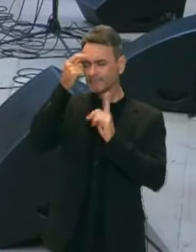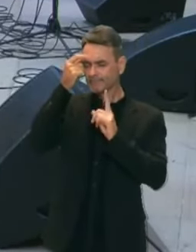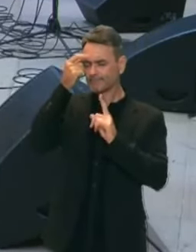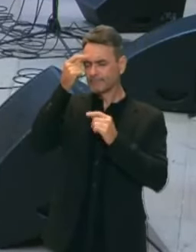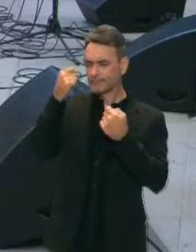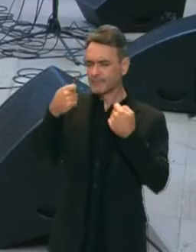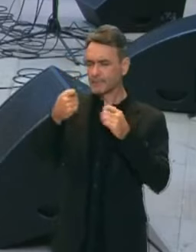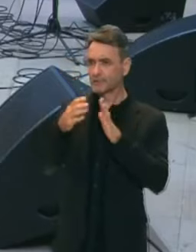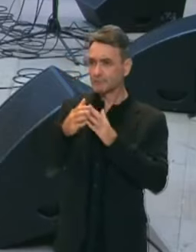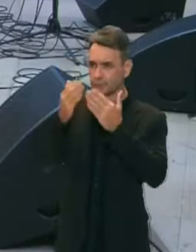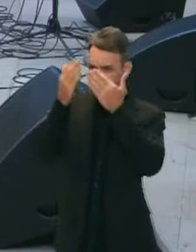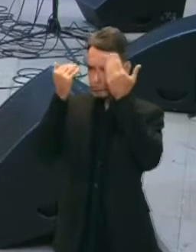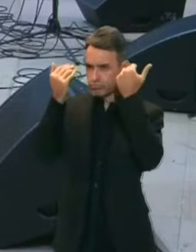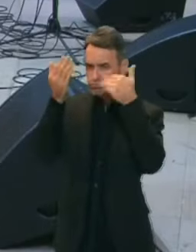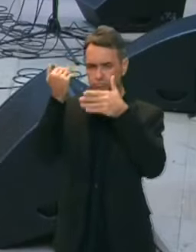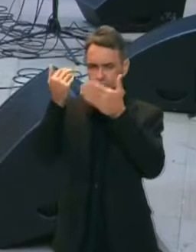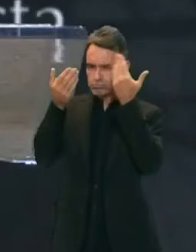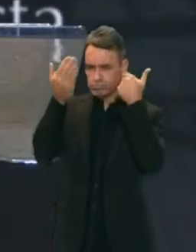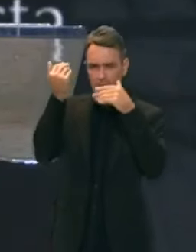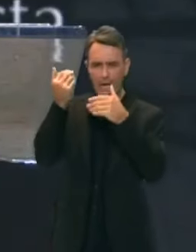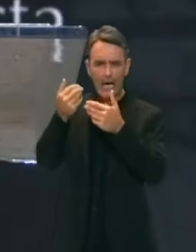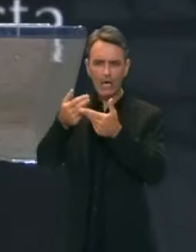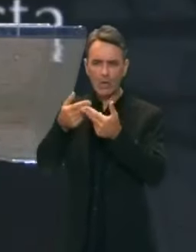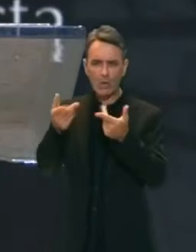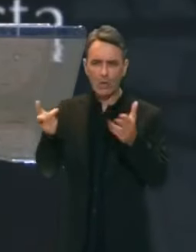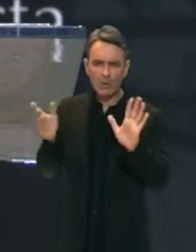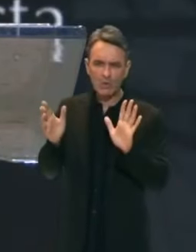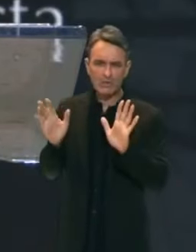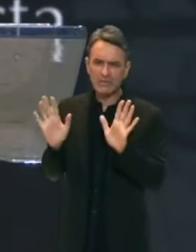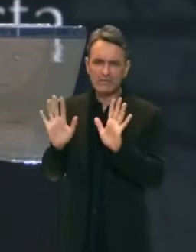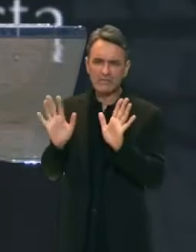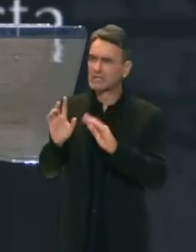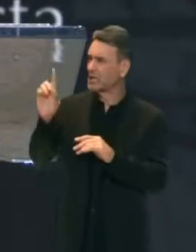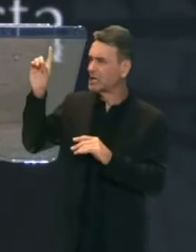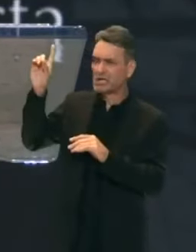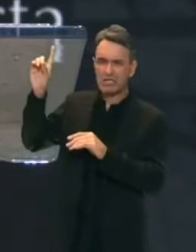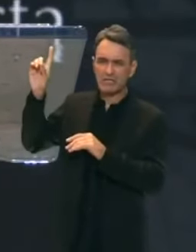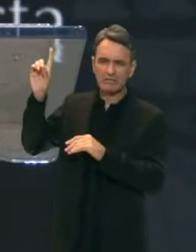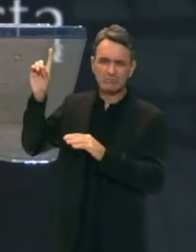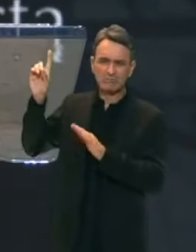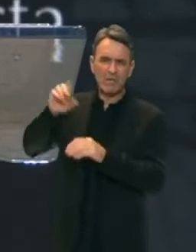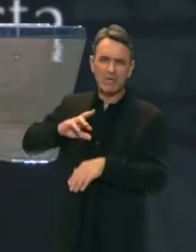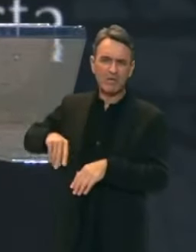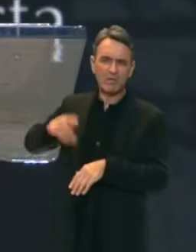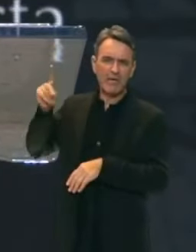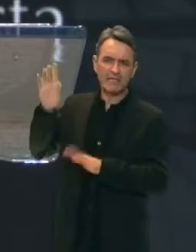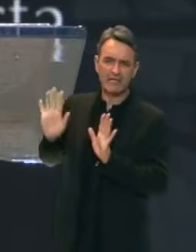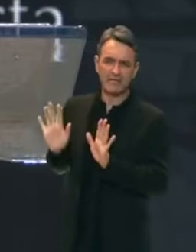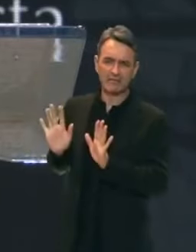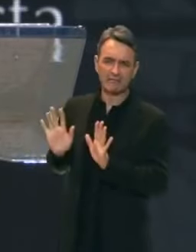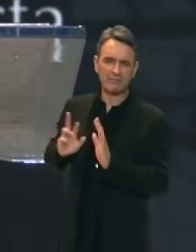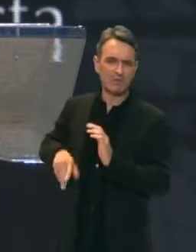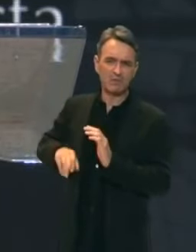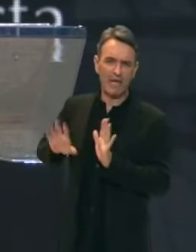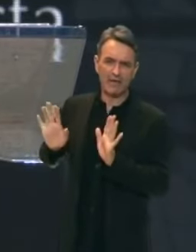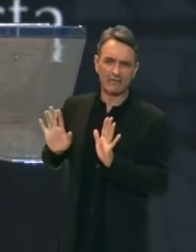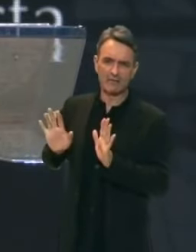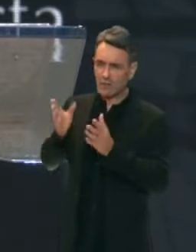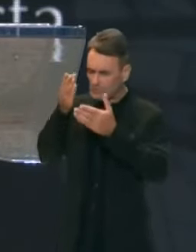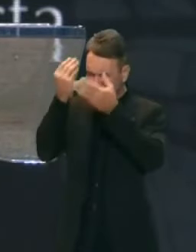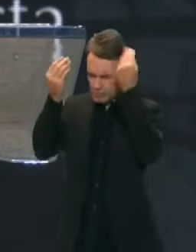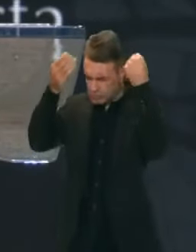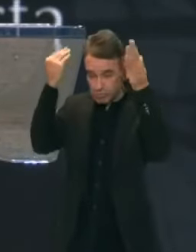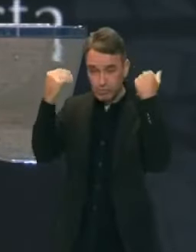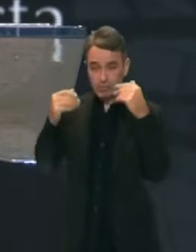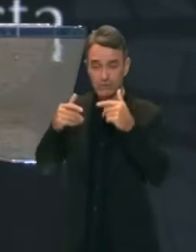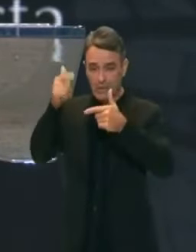nós retiramos tudo aquilo que tem em nós, que não vem de Deus. E como nós